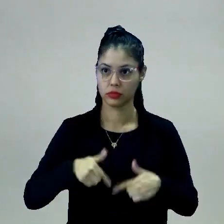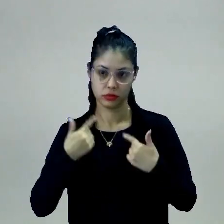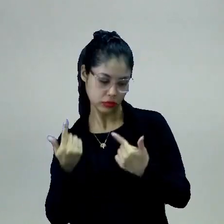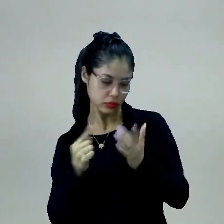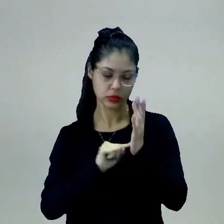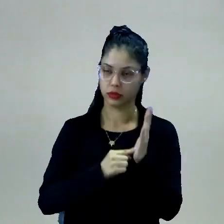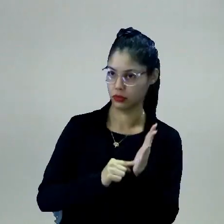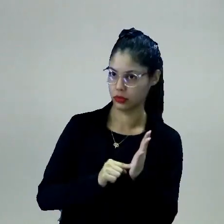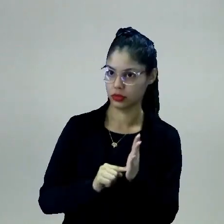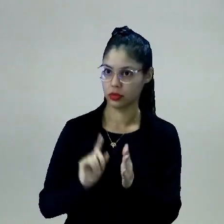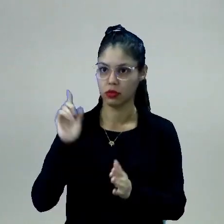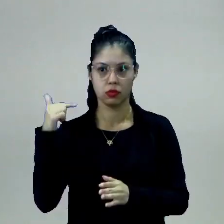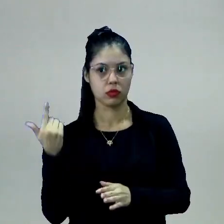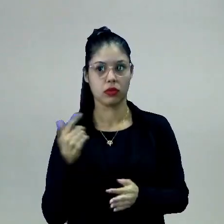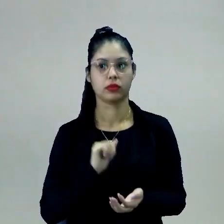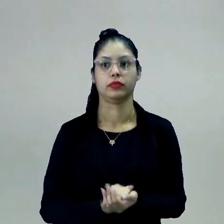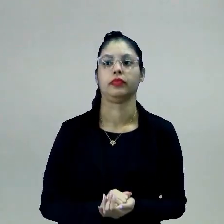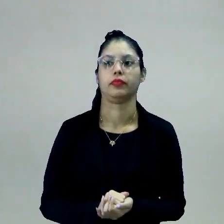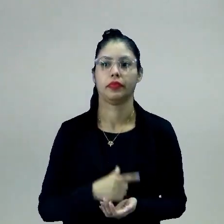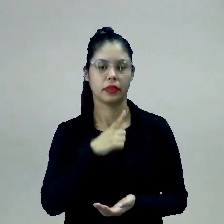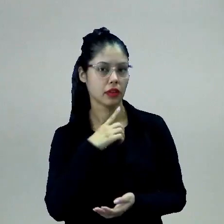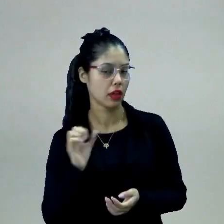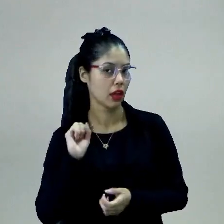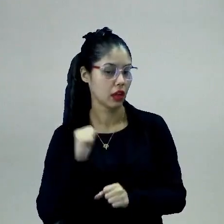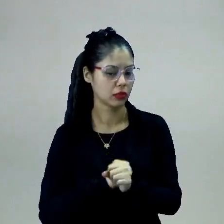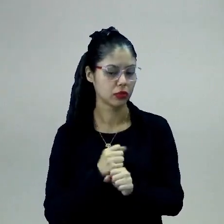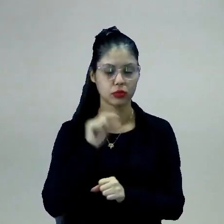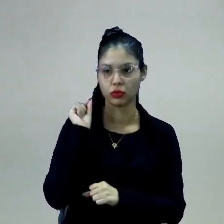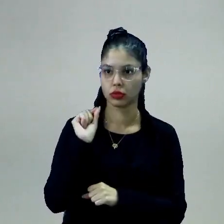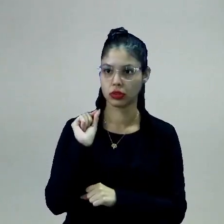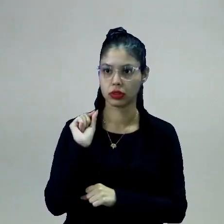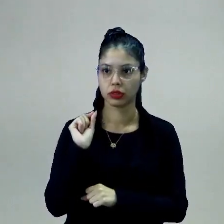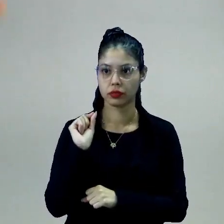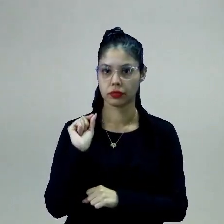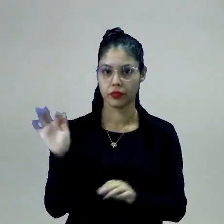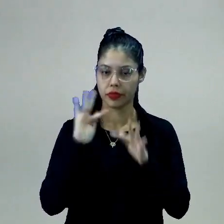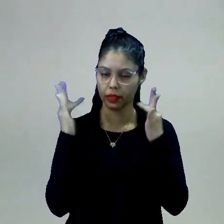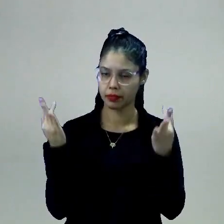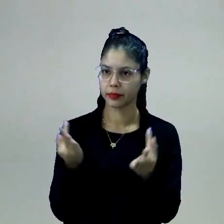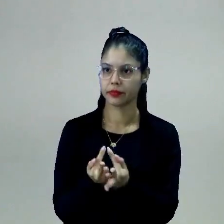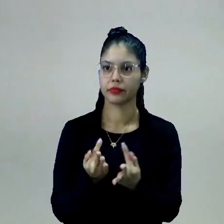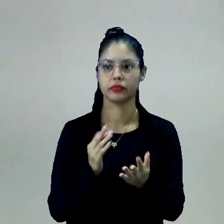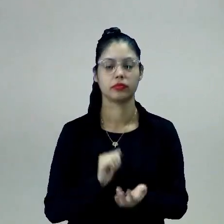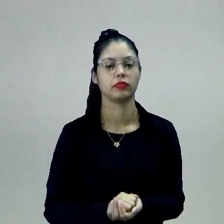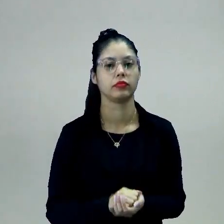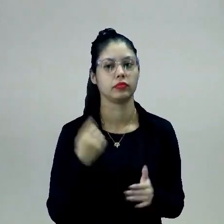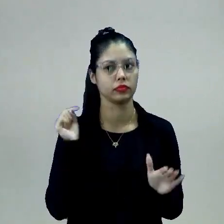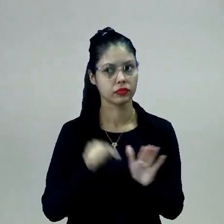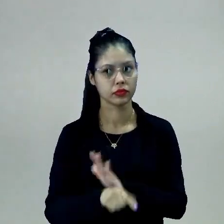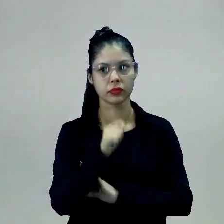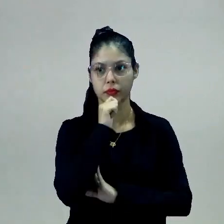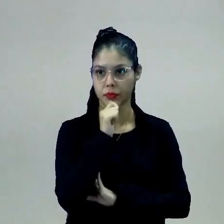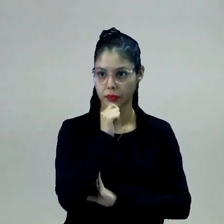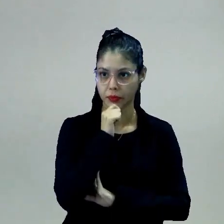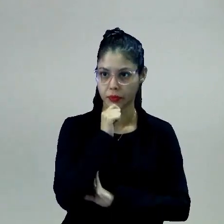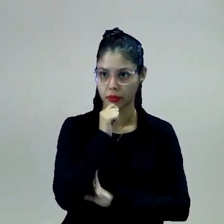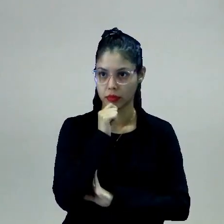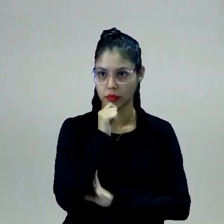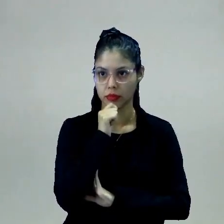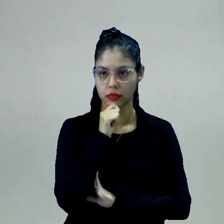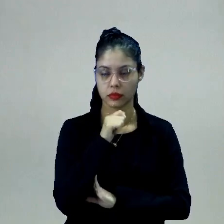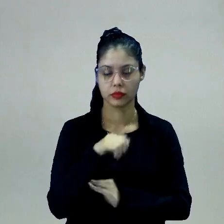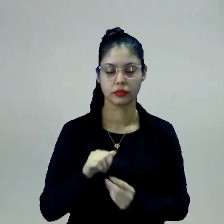um ponto de vista, ele perpetua muito pelaquela construção que você tem familiar, né, dentro da